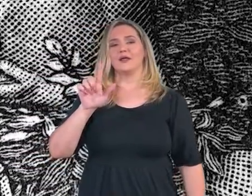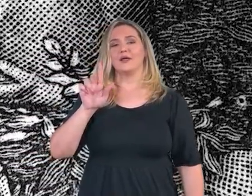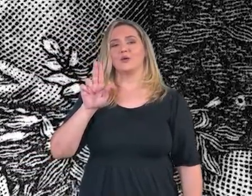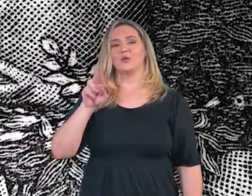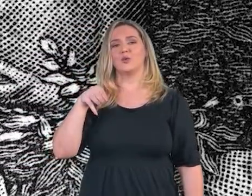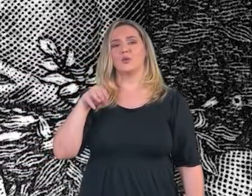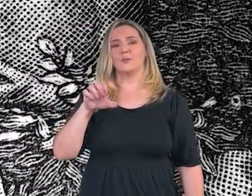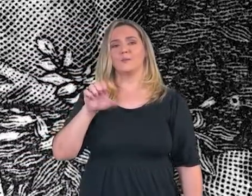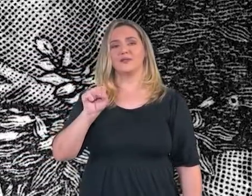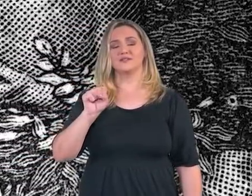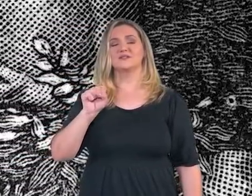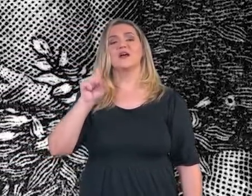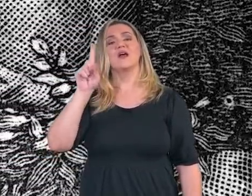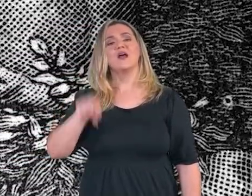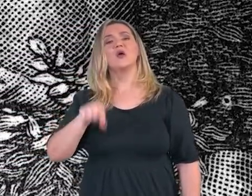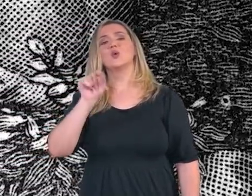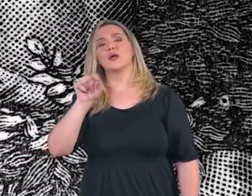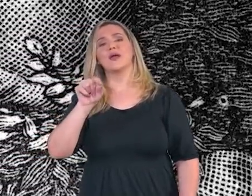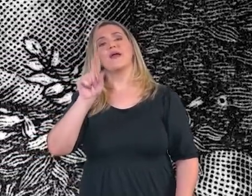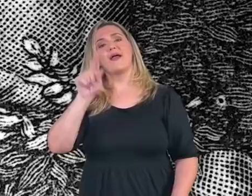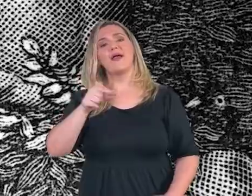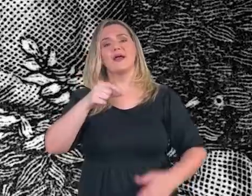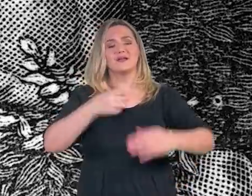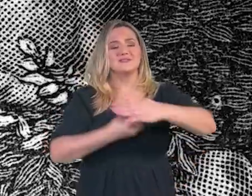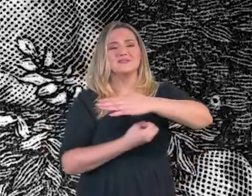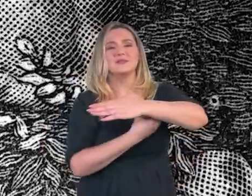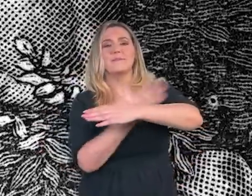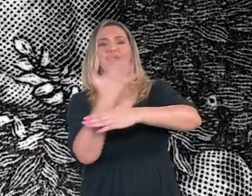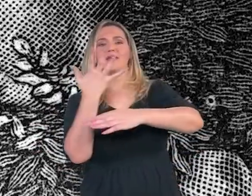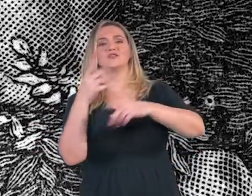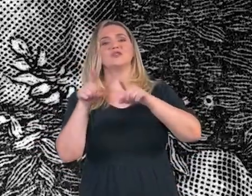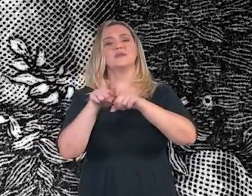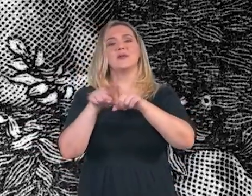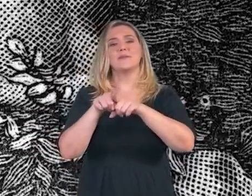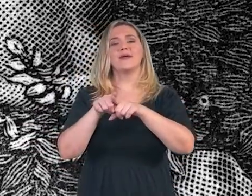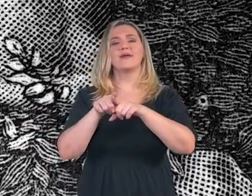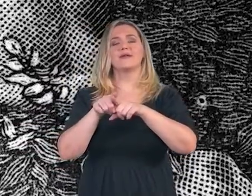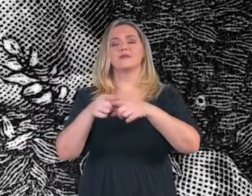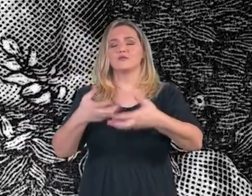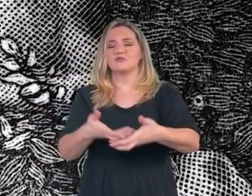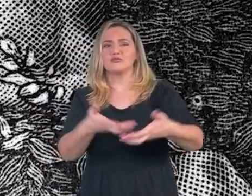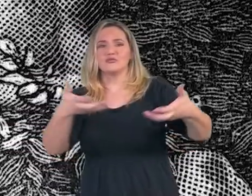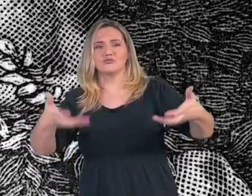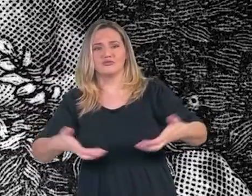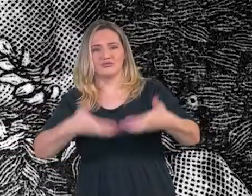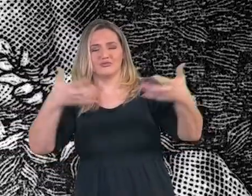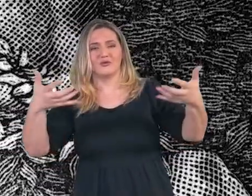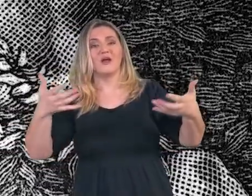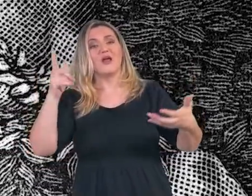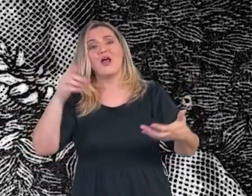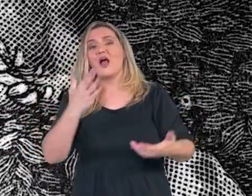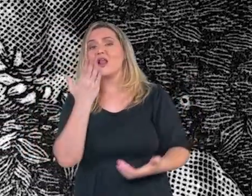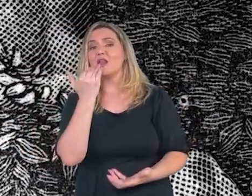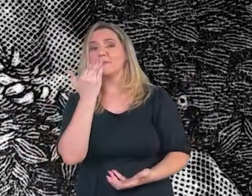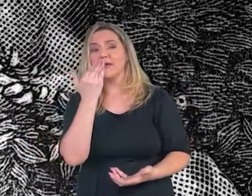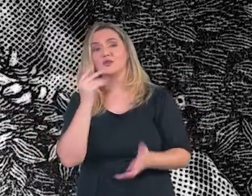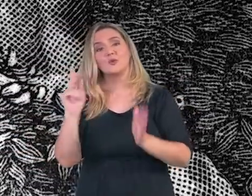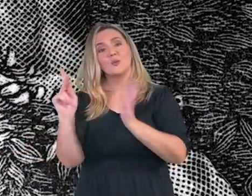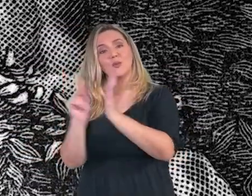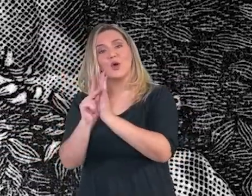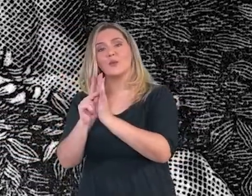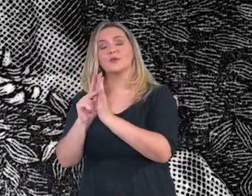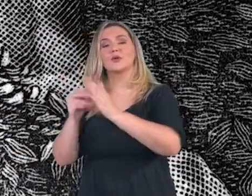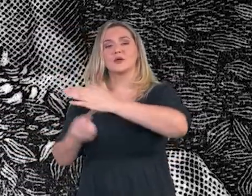vegetais, seria um termo mais referente a sementes e ervas, que provavelmente significava alimentos cultivados a partir